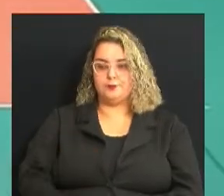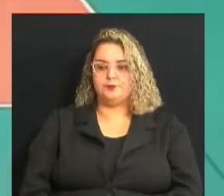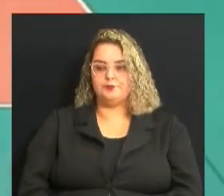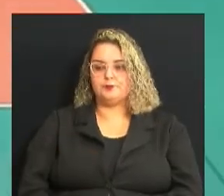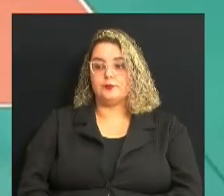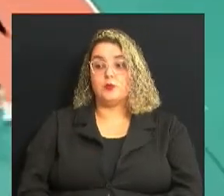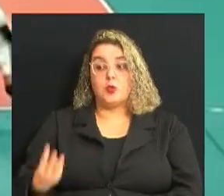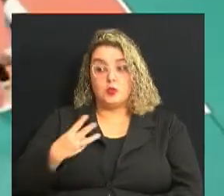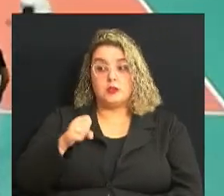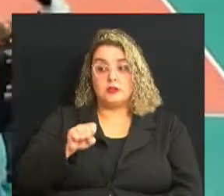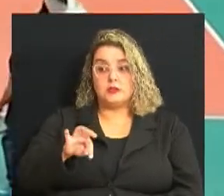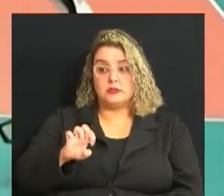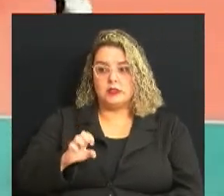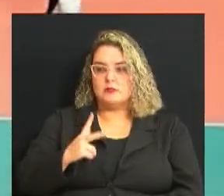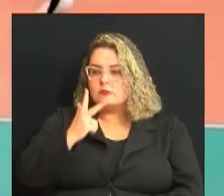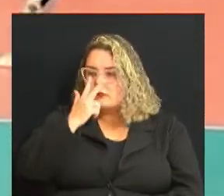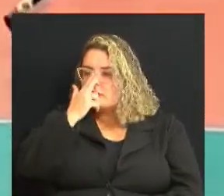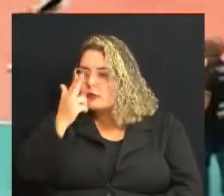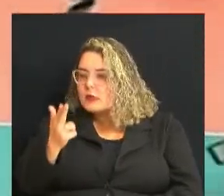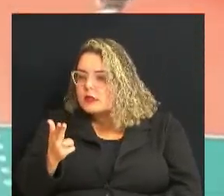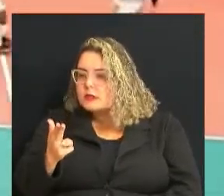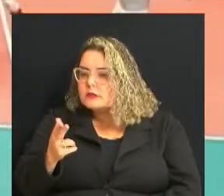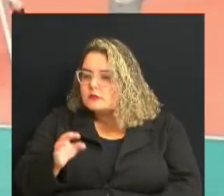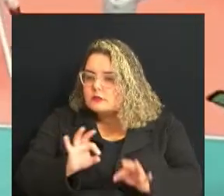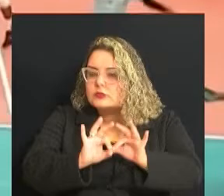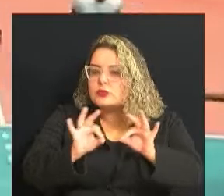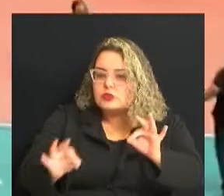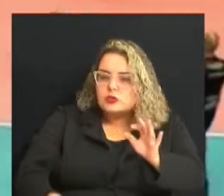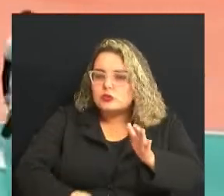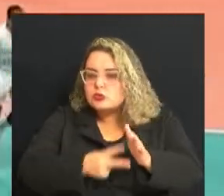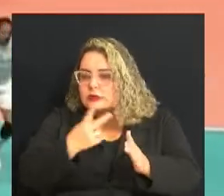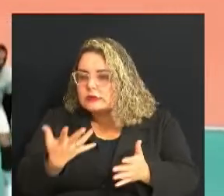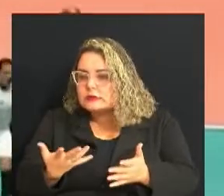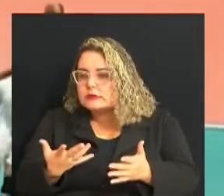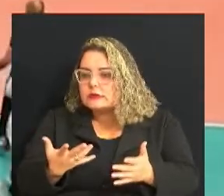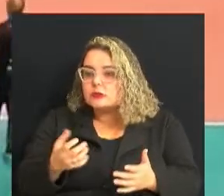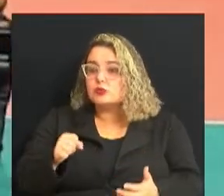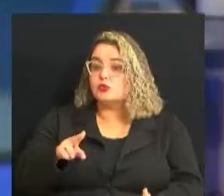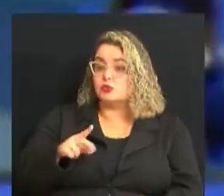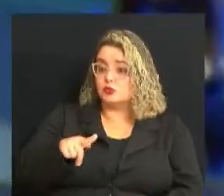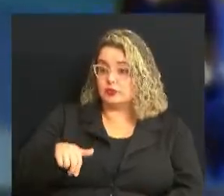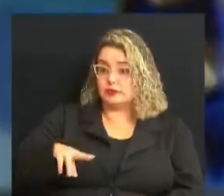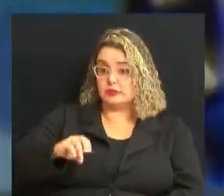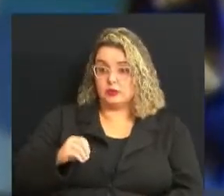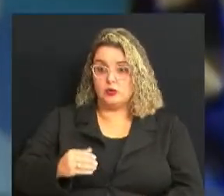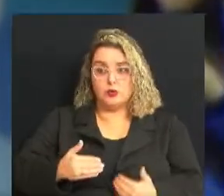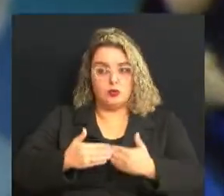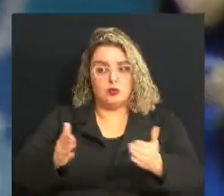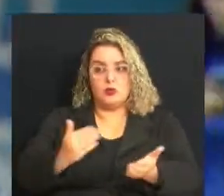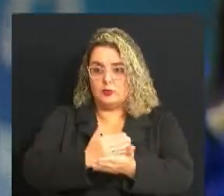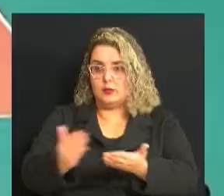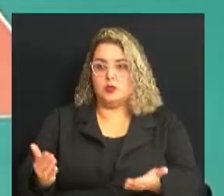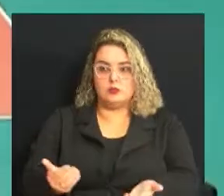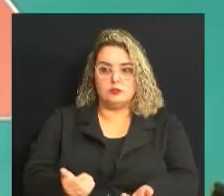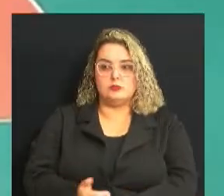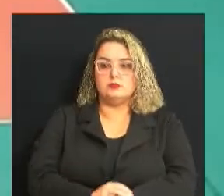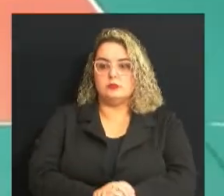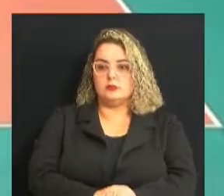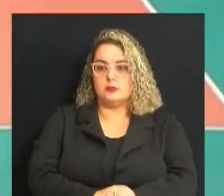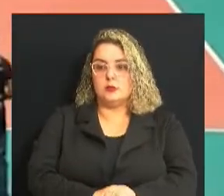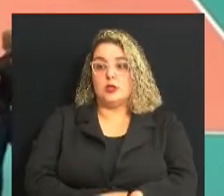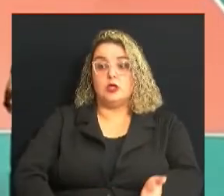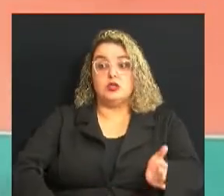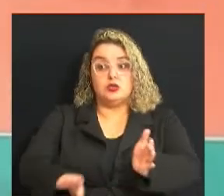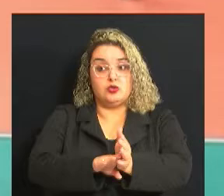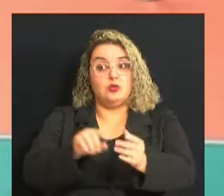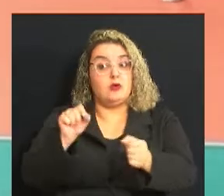set parecia que seria uma extensão do segundo. Suzano começou a abrir logo no começo. Chegou a